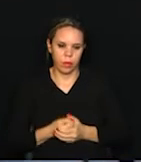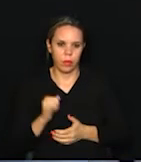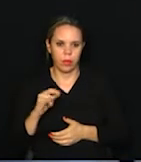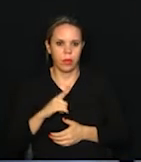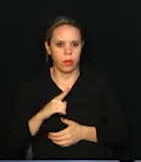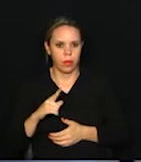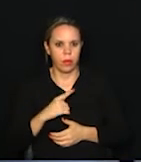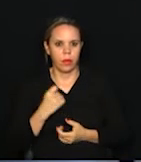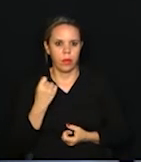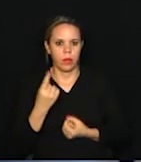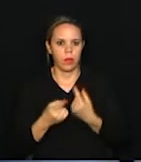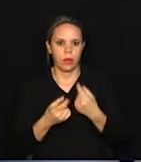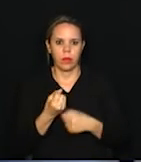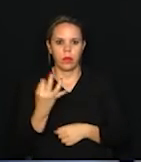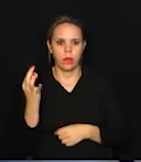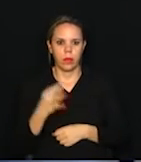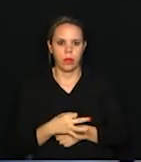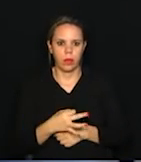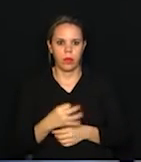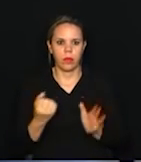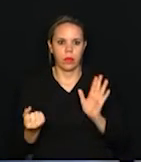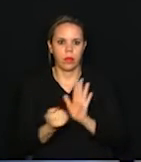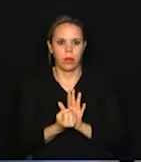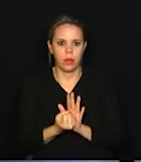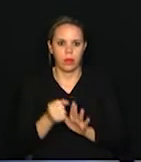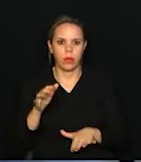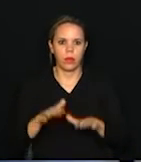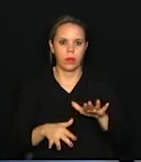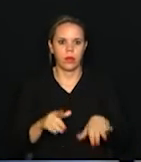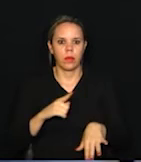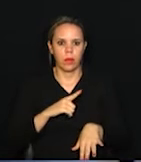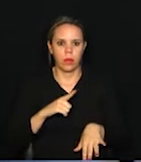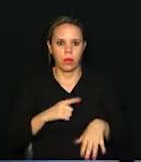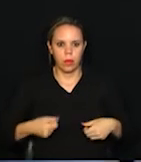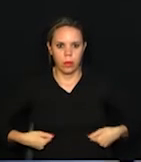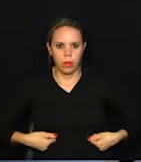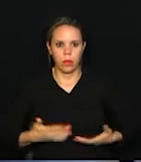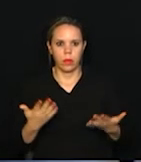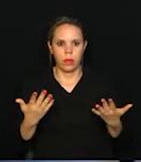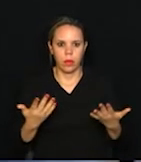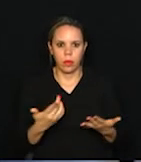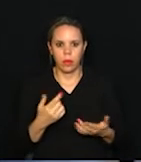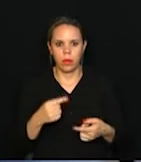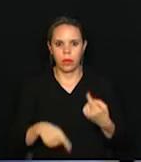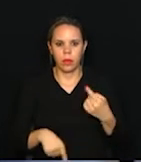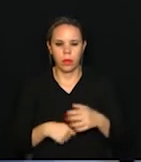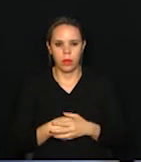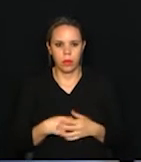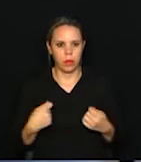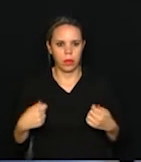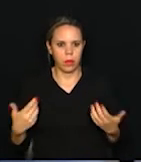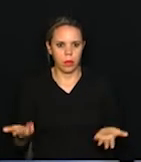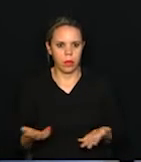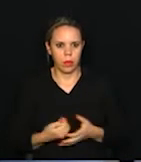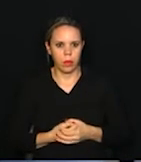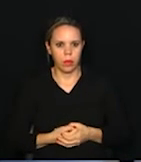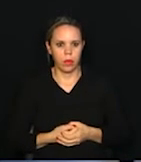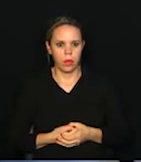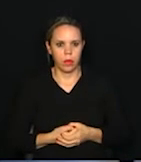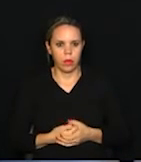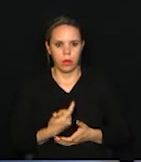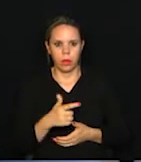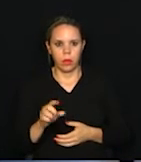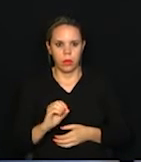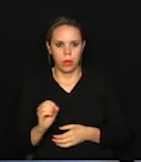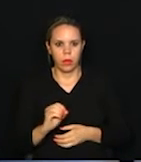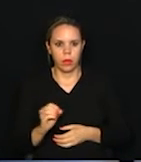houvesse eventualmente um percentual carimbado, talvez você teria que gastar em coisas que não fossem necessárias. Então, a não